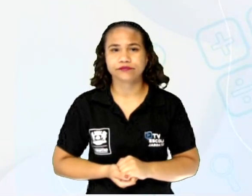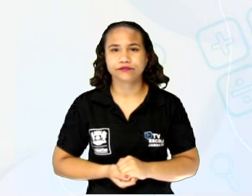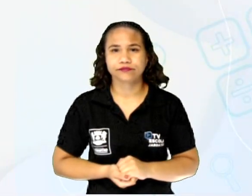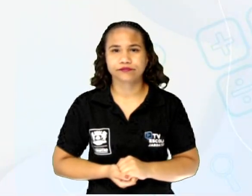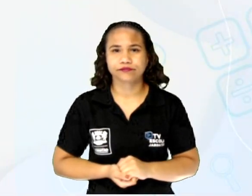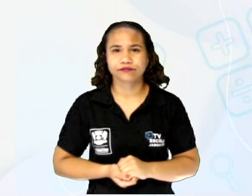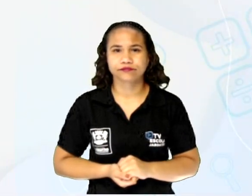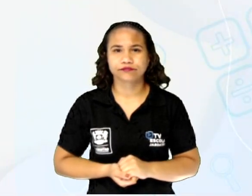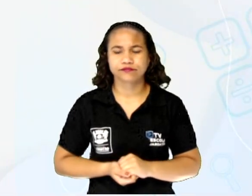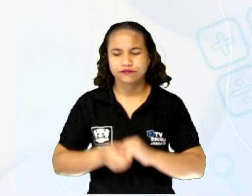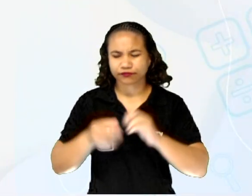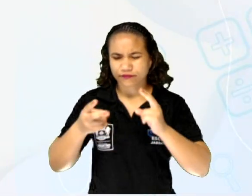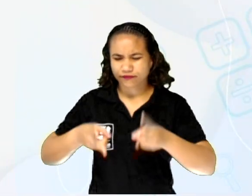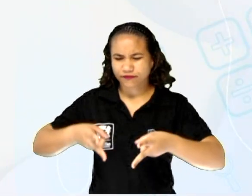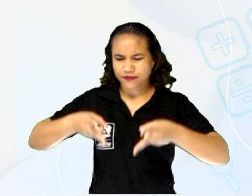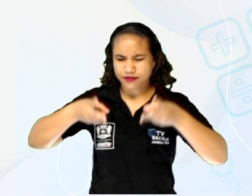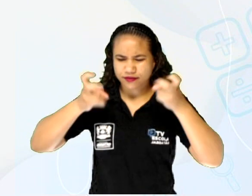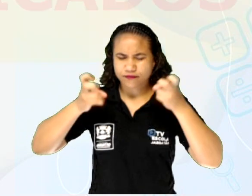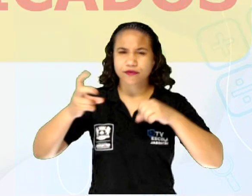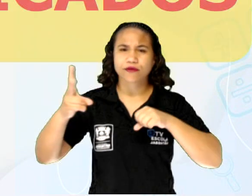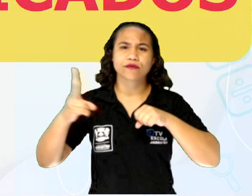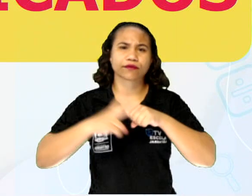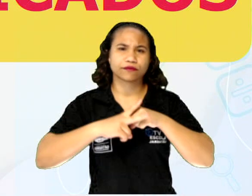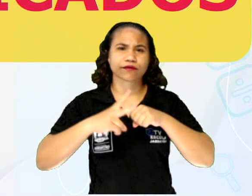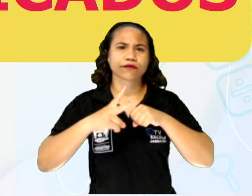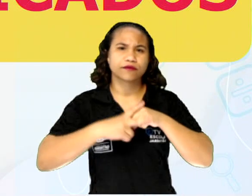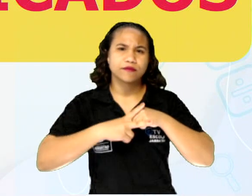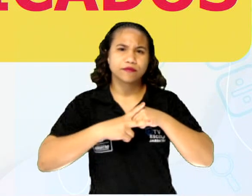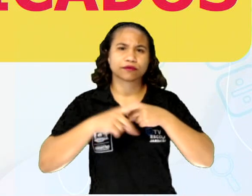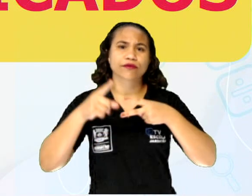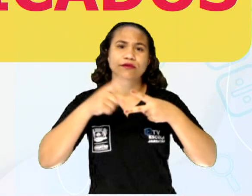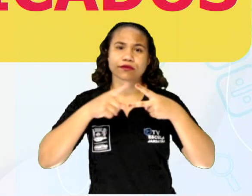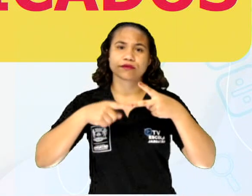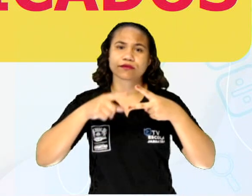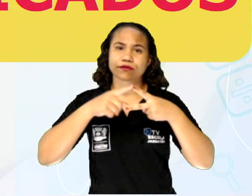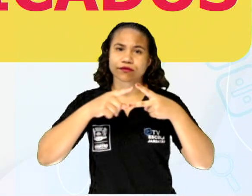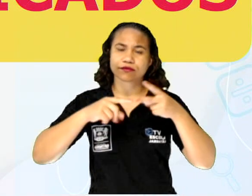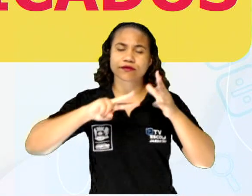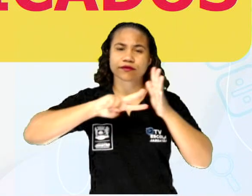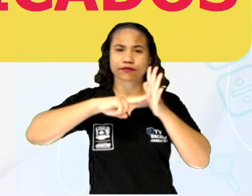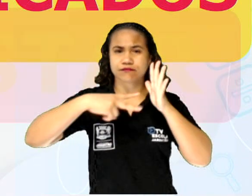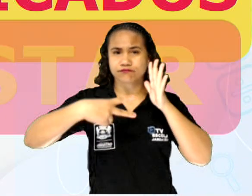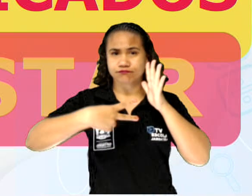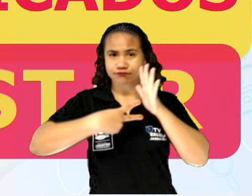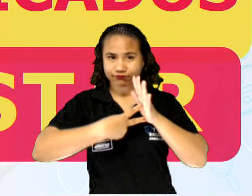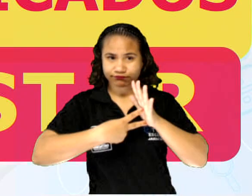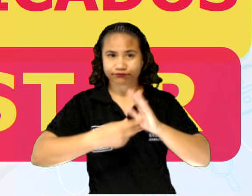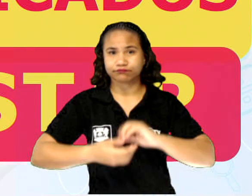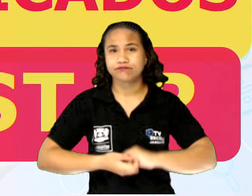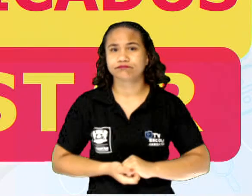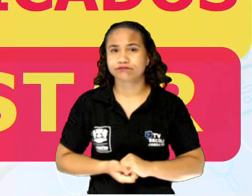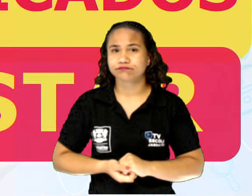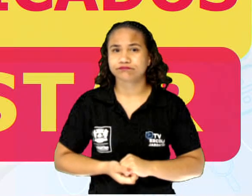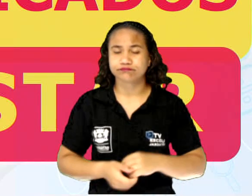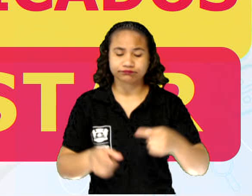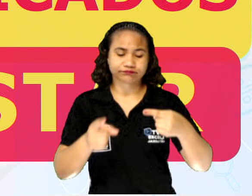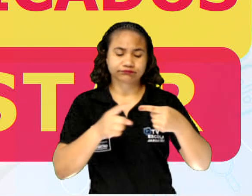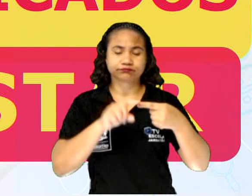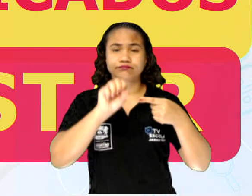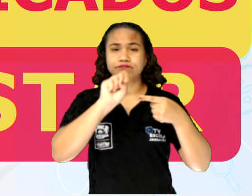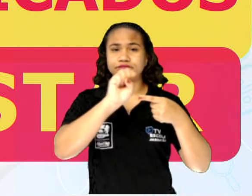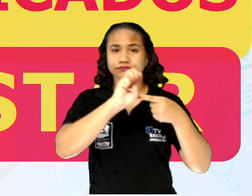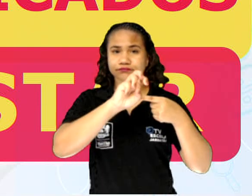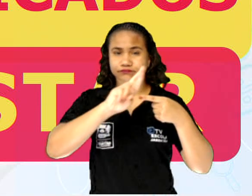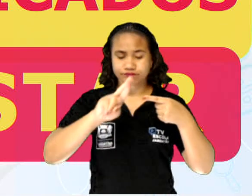A gente viu que o verbo to be, ele tem dois significados, que é o verbo ser e o